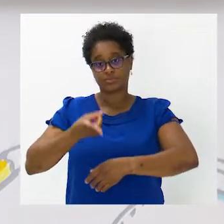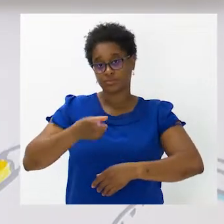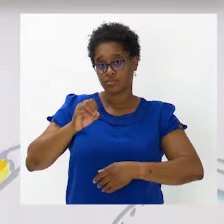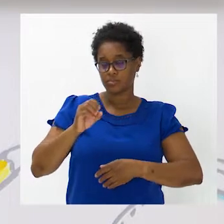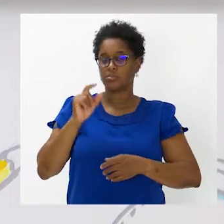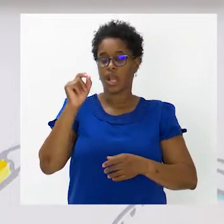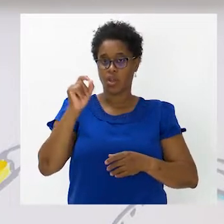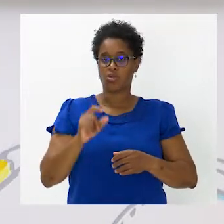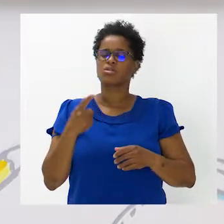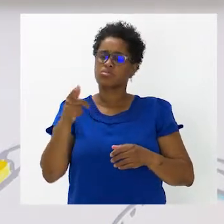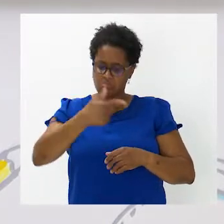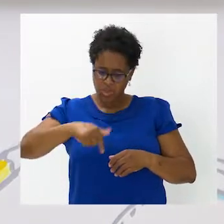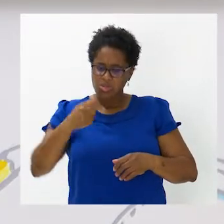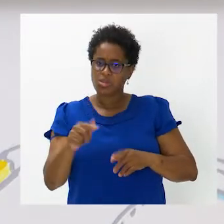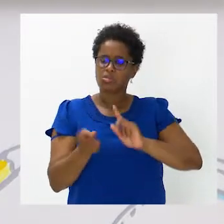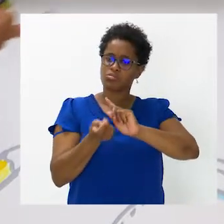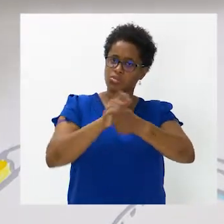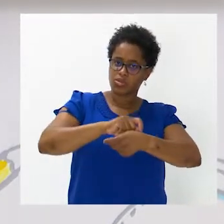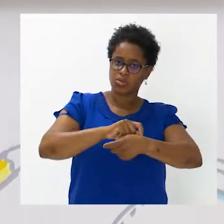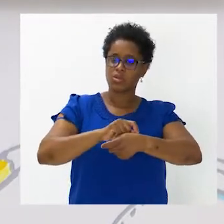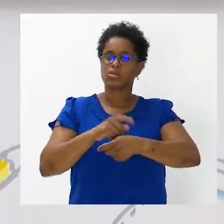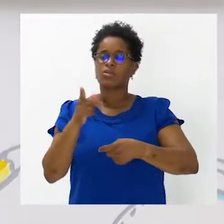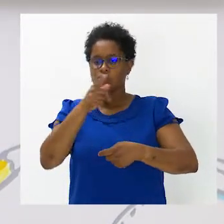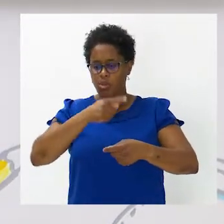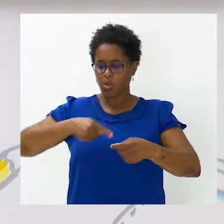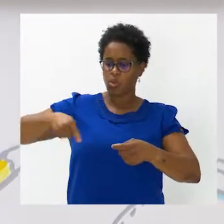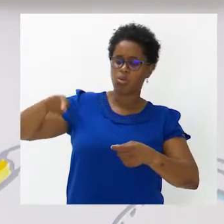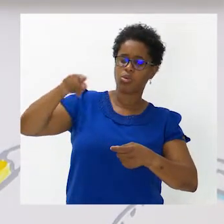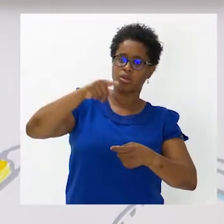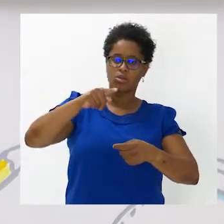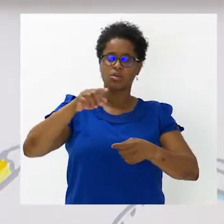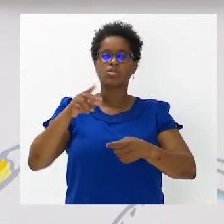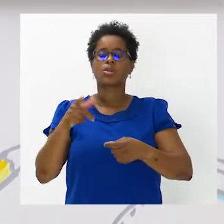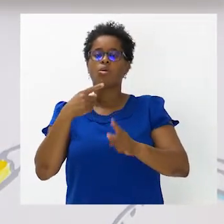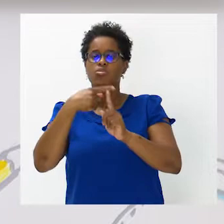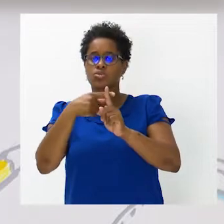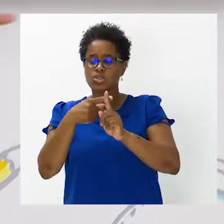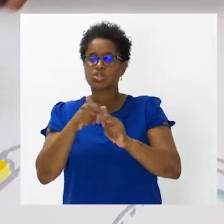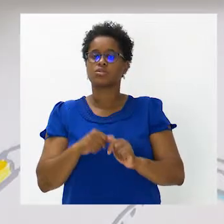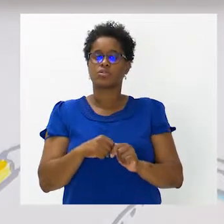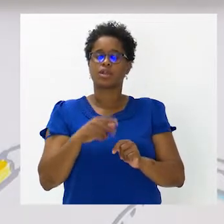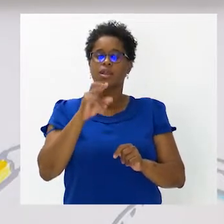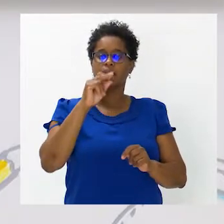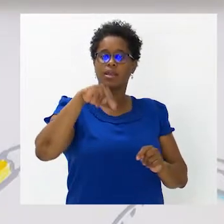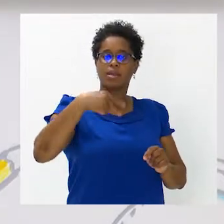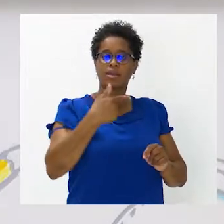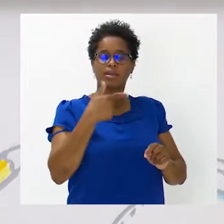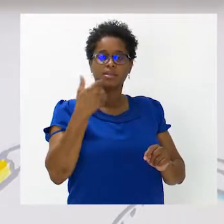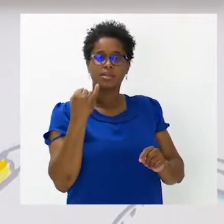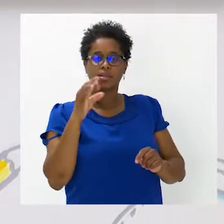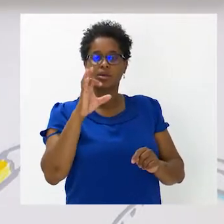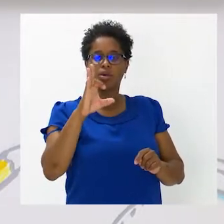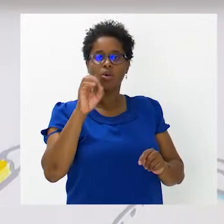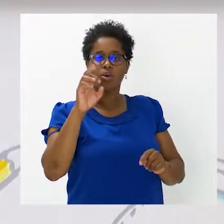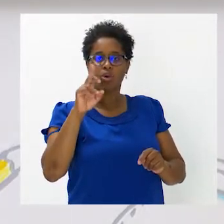teremos que transformar ou fazer uma rotação, melhor dizendo, no sentido positivo, que é o sentido anti-horário,